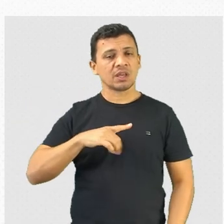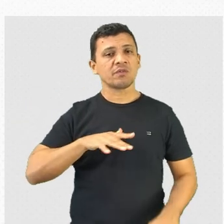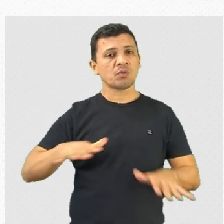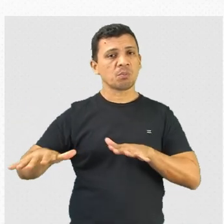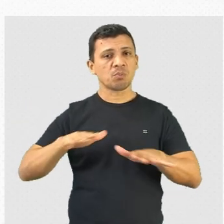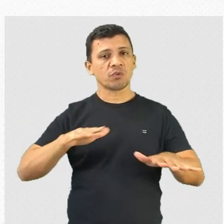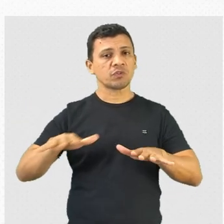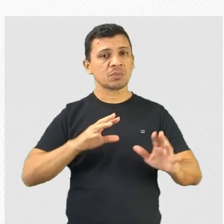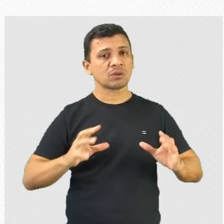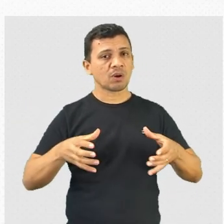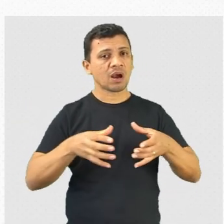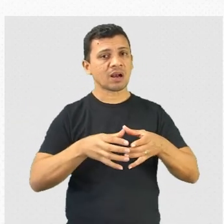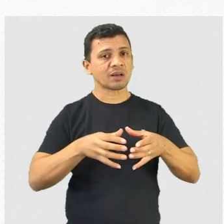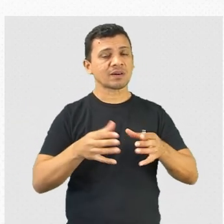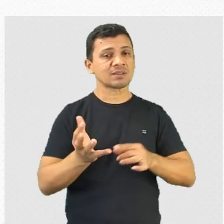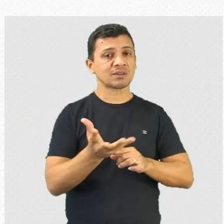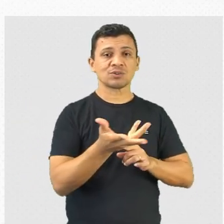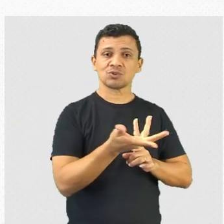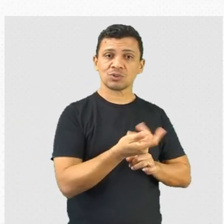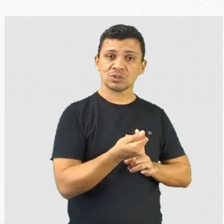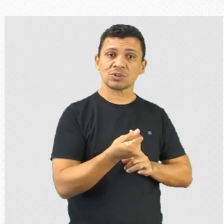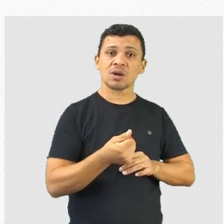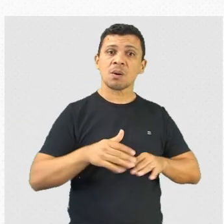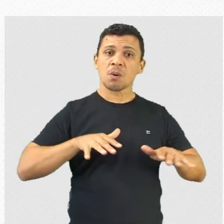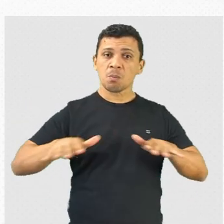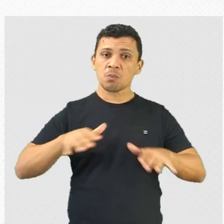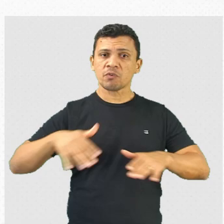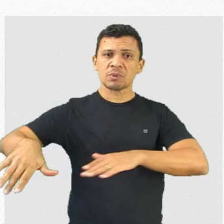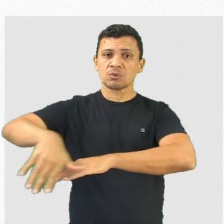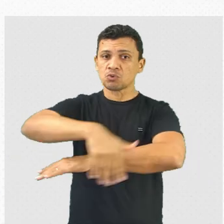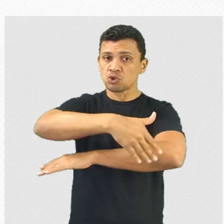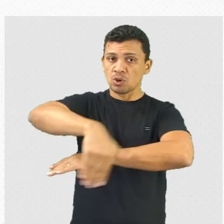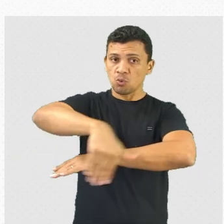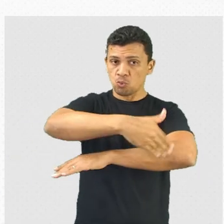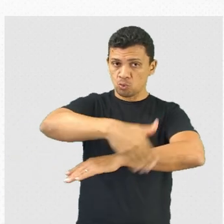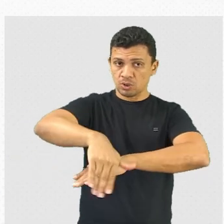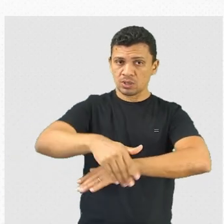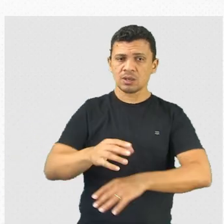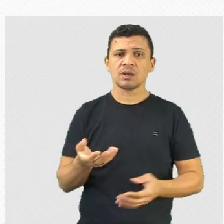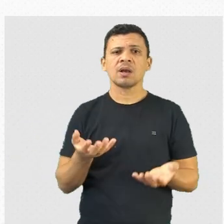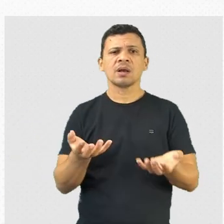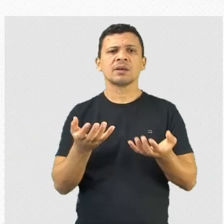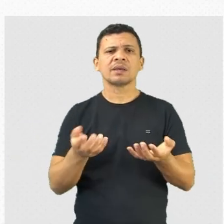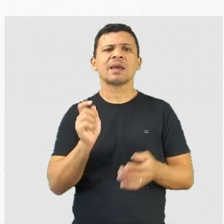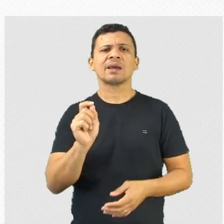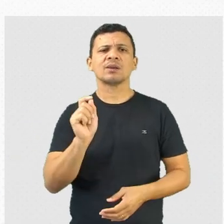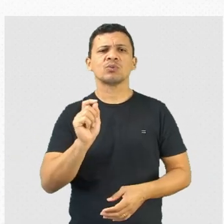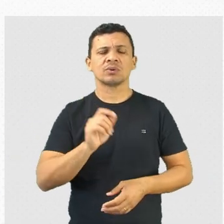classe artística, né, um movimento de rua, que estava ali querendo